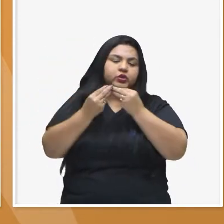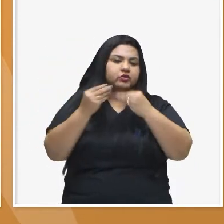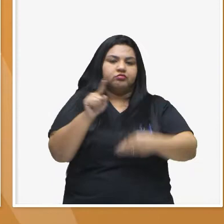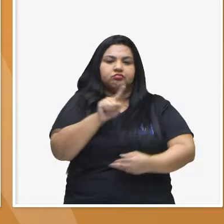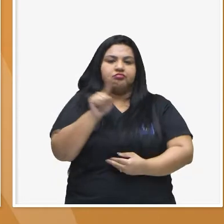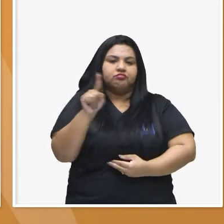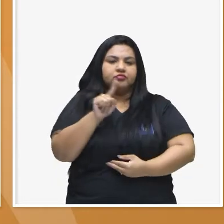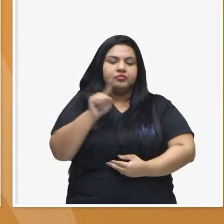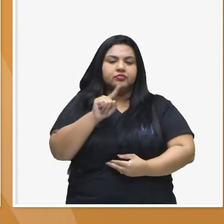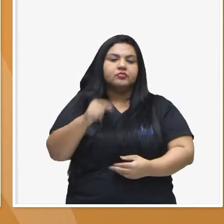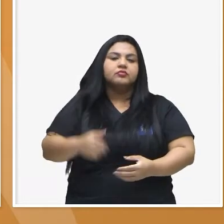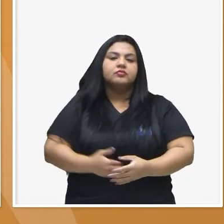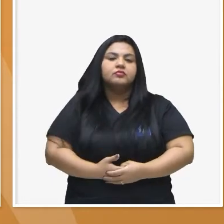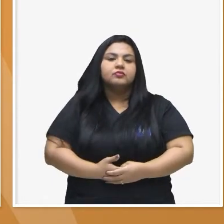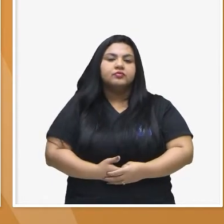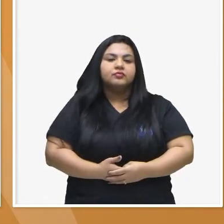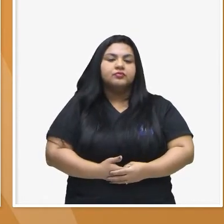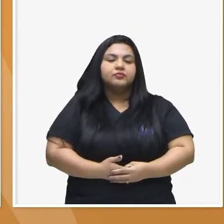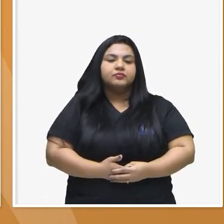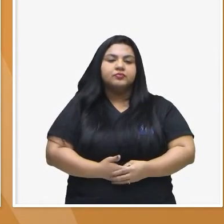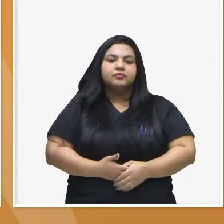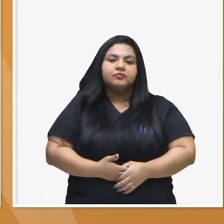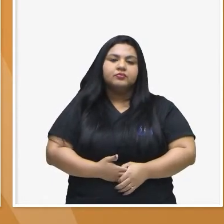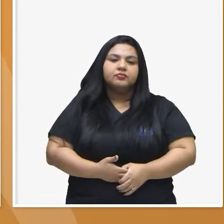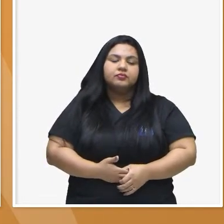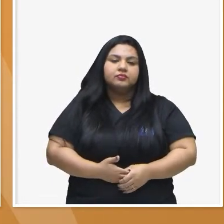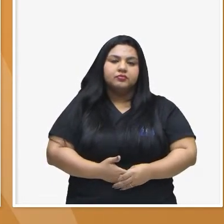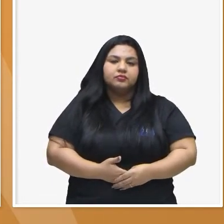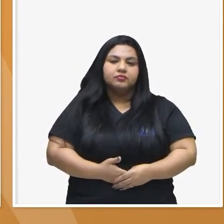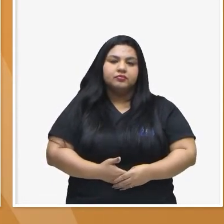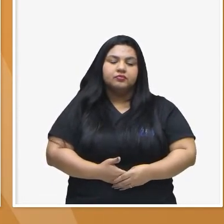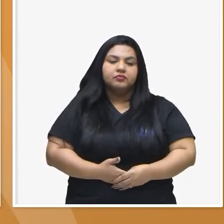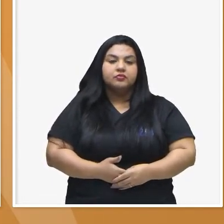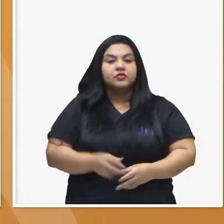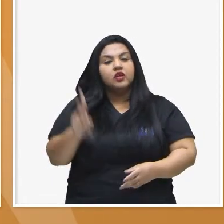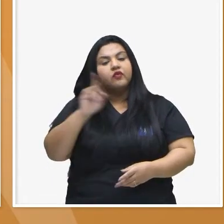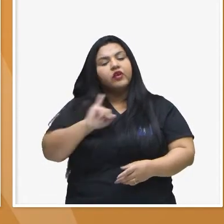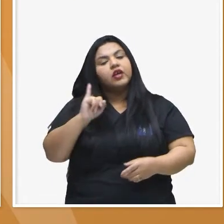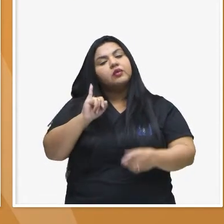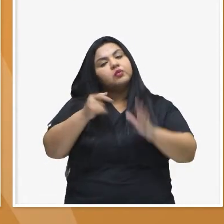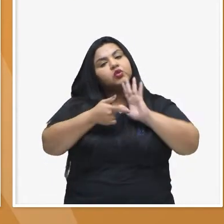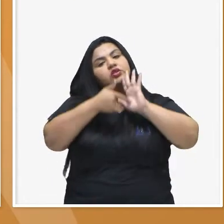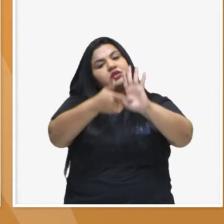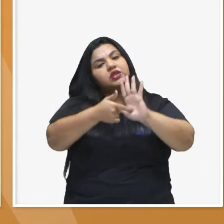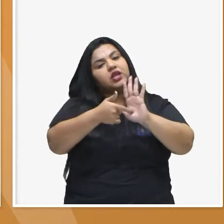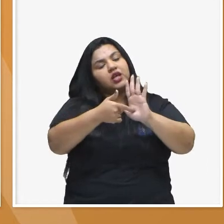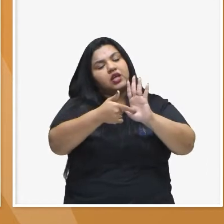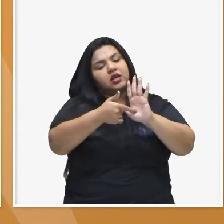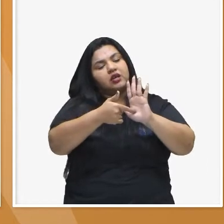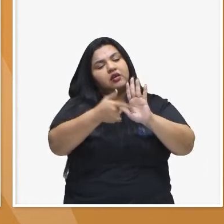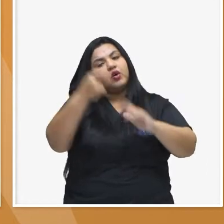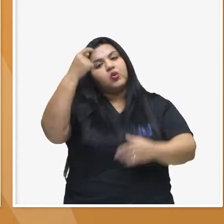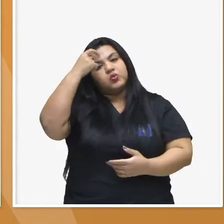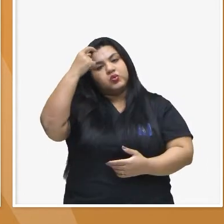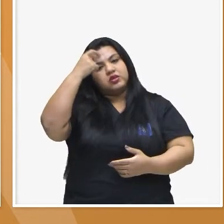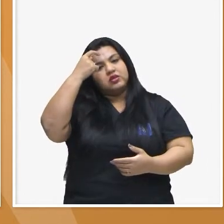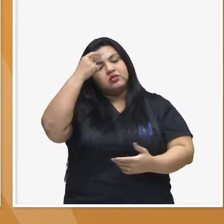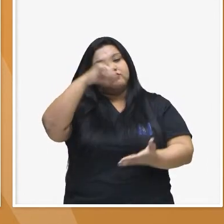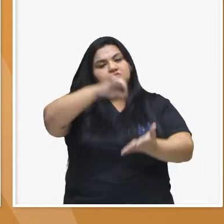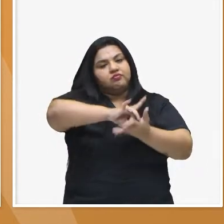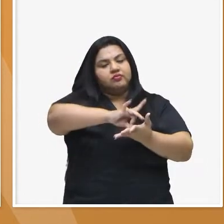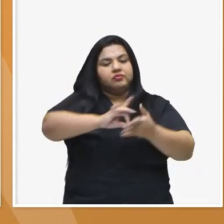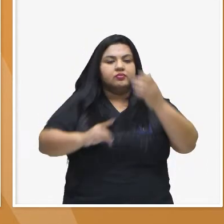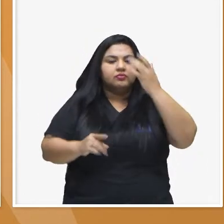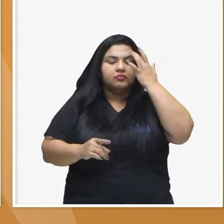né? Então, ele vai trabalhar essa realidade aí, que ele chama de consciência.